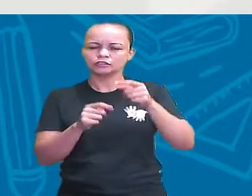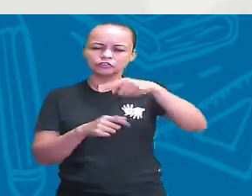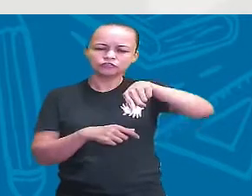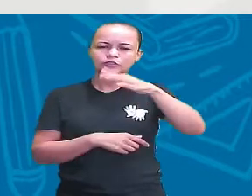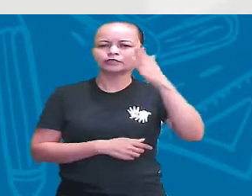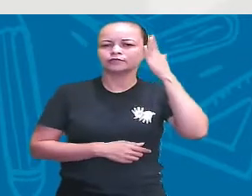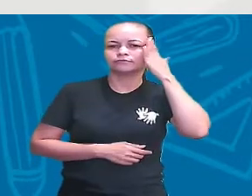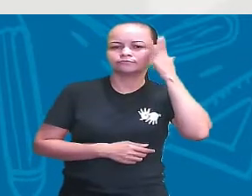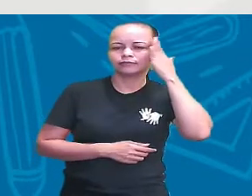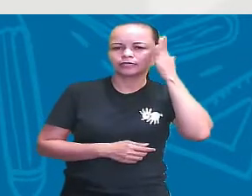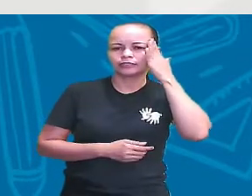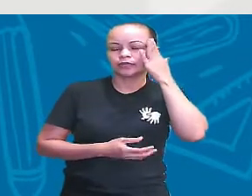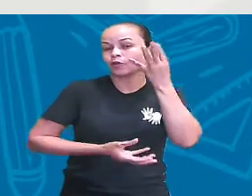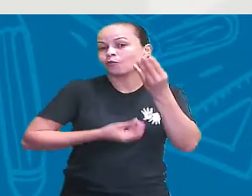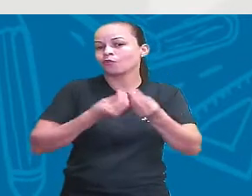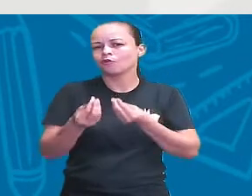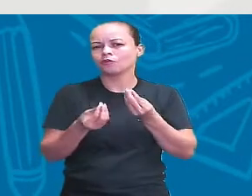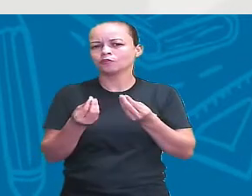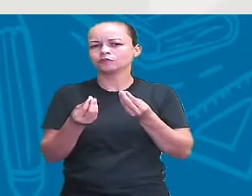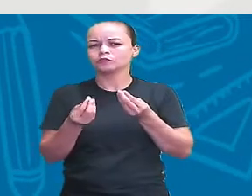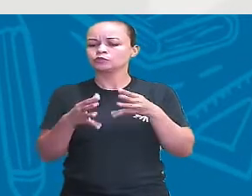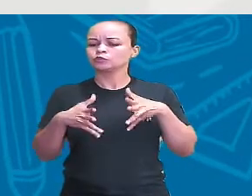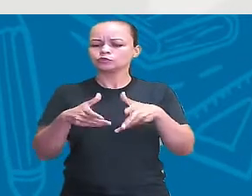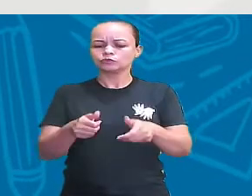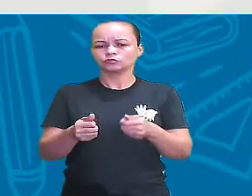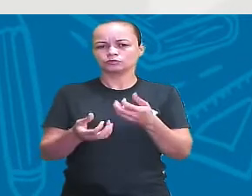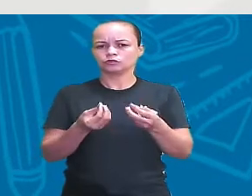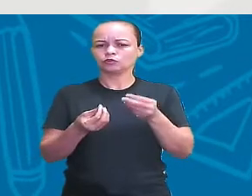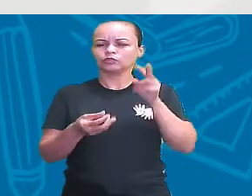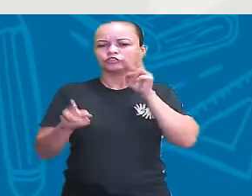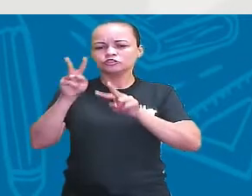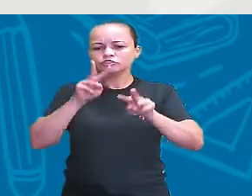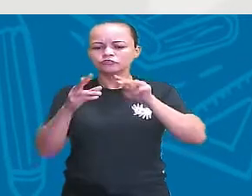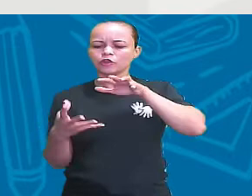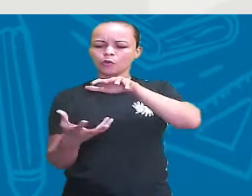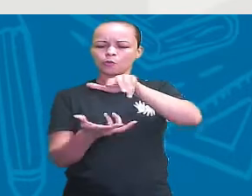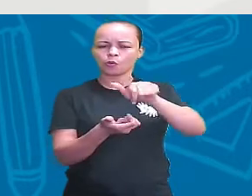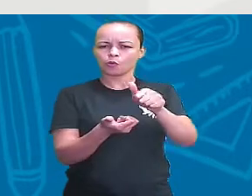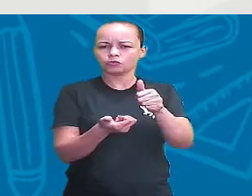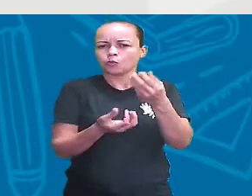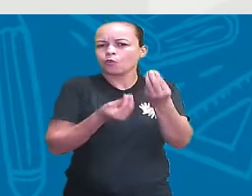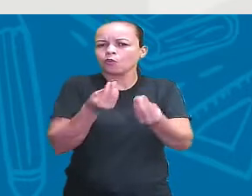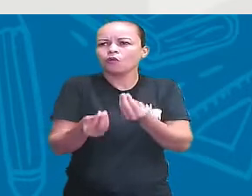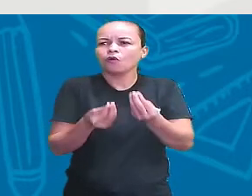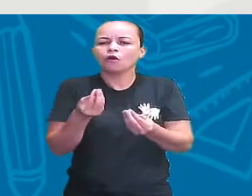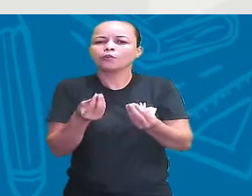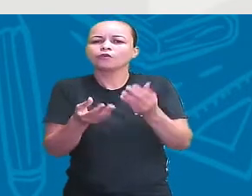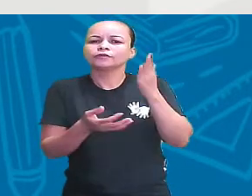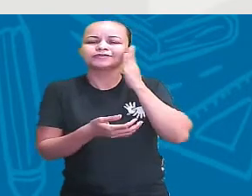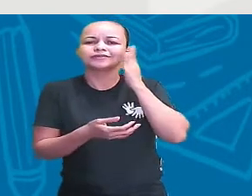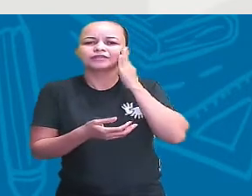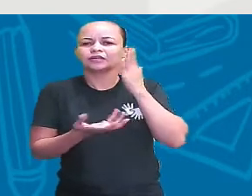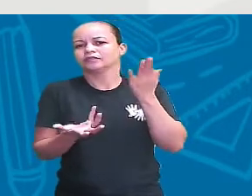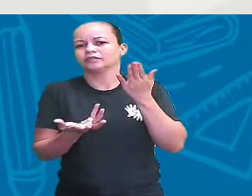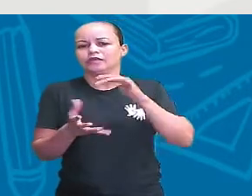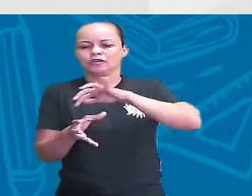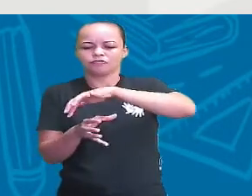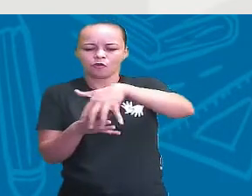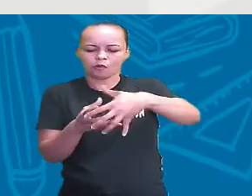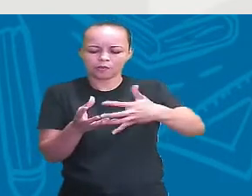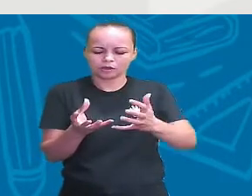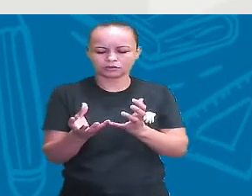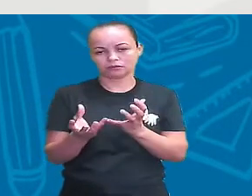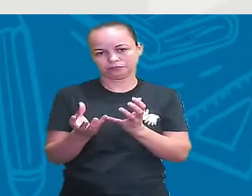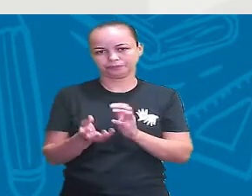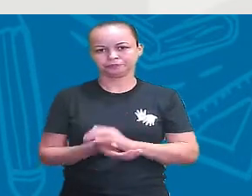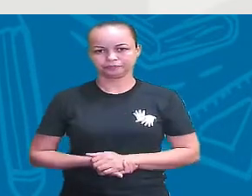e entender esse saber, que tem tudo a ver com a forma como a gente olha o nosso planeta, a configuração, a formação geológica do nosso planeta. E aí eu vou